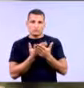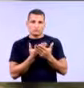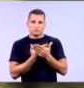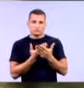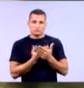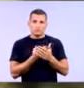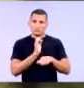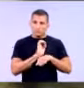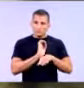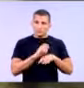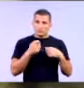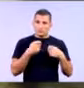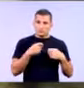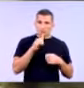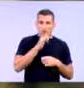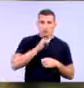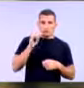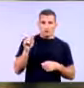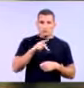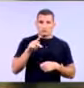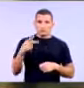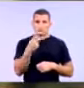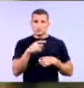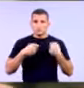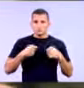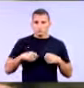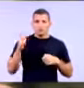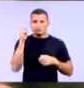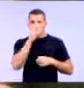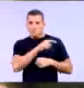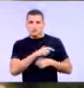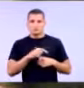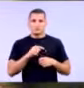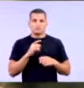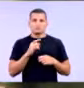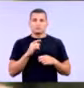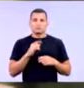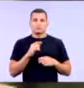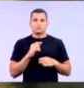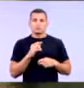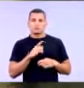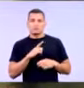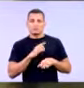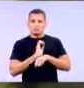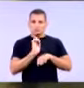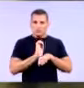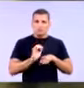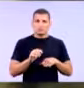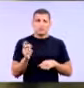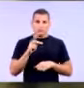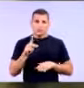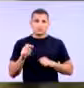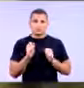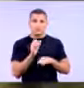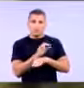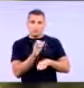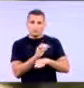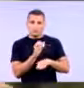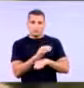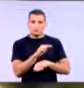ele deve comunicar ao professor todas as suas necessidades e dificuldades encontradas no estágio, para que o professor possa estar orientando